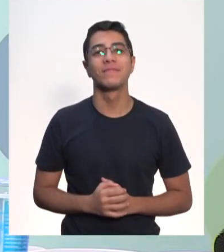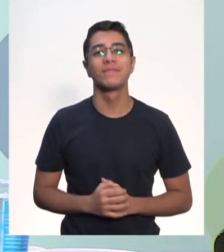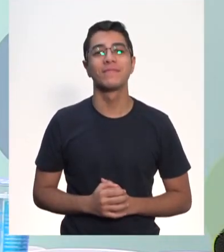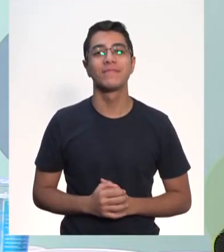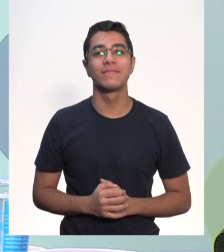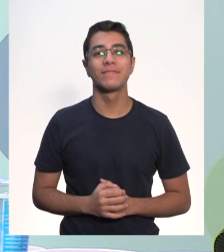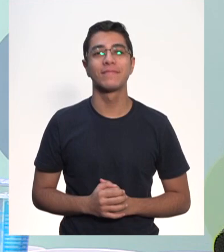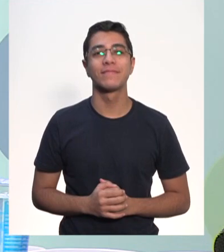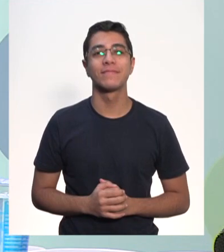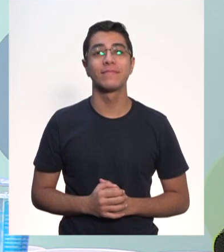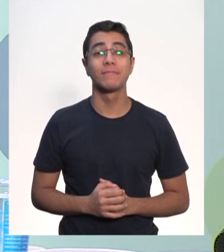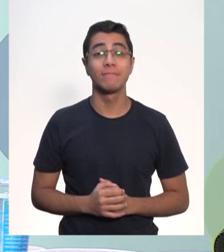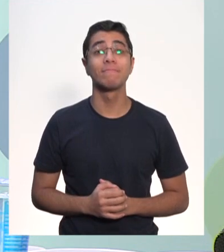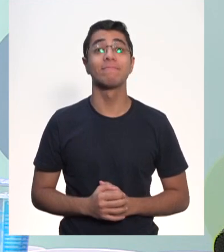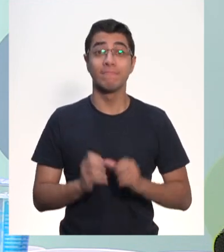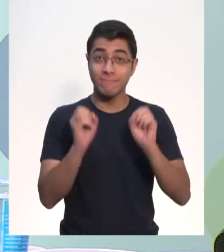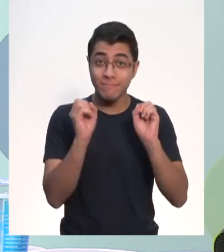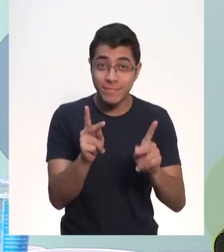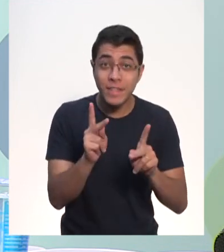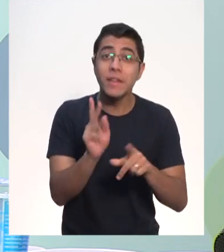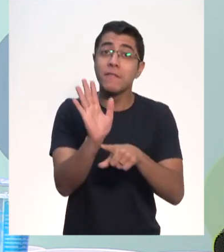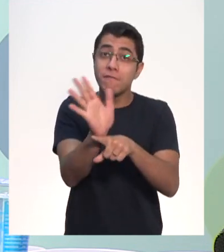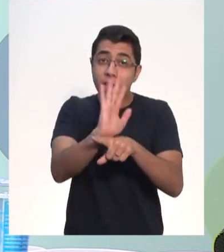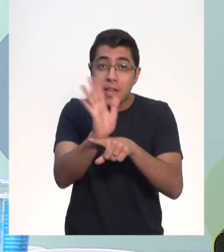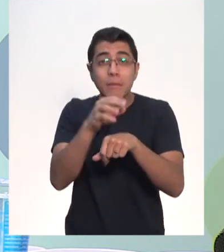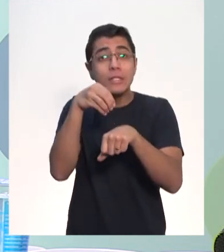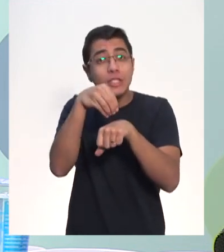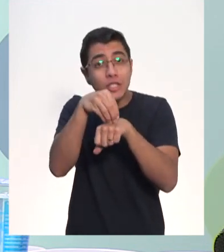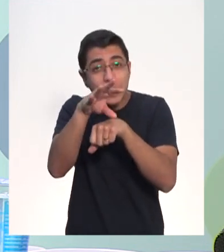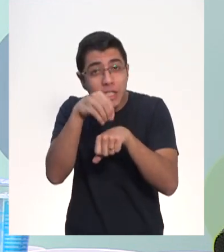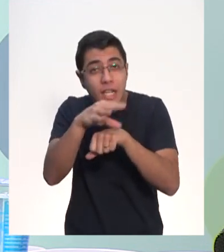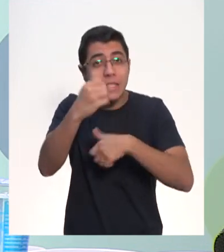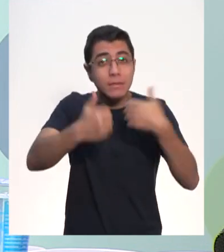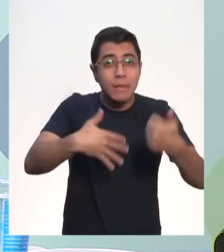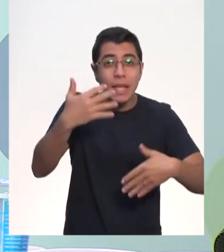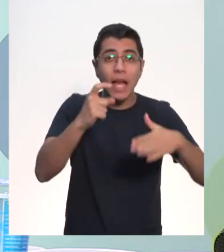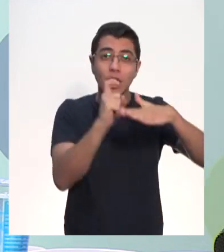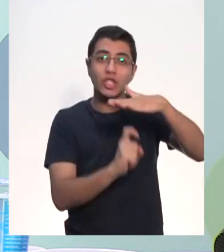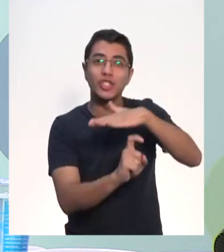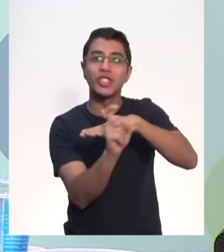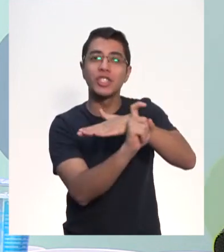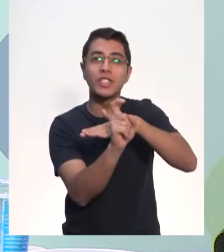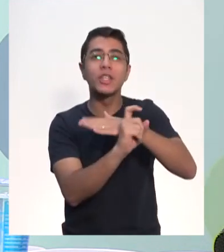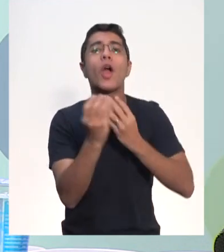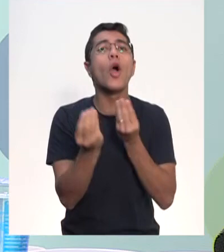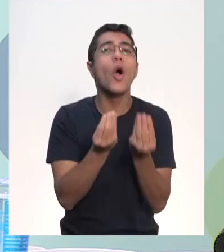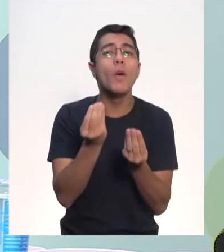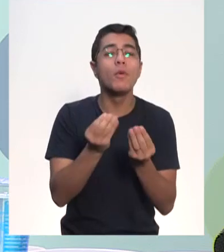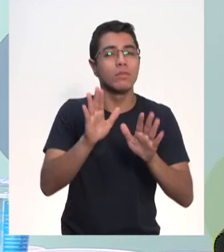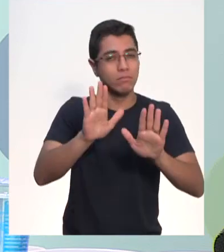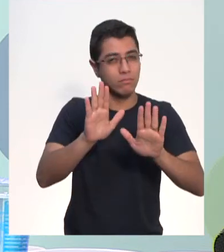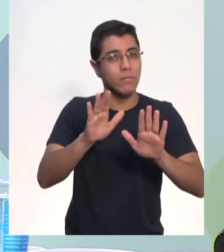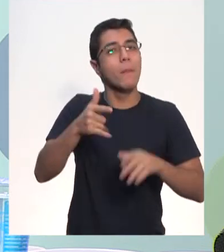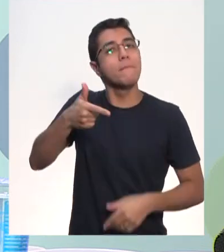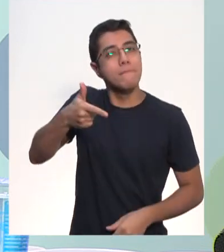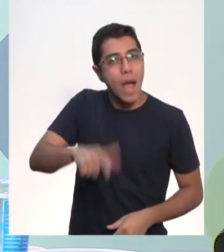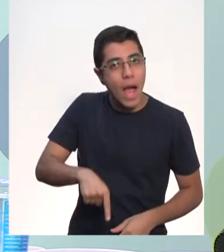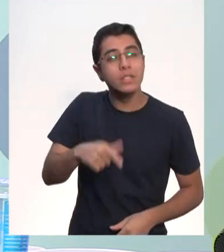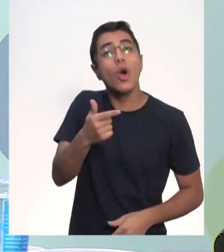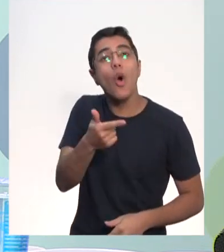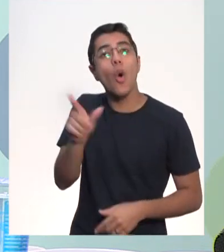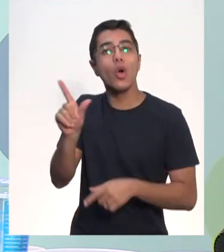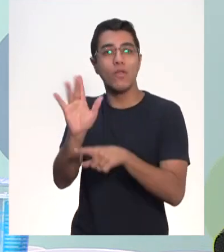Para finalizar essa sequência de vídeos, de dicas aí sobre o uso do Teams, a gente segue agora com um vídeo que fala um pouquinho sobre